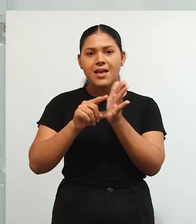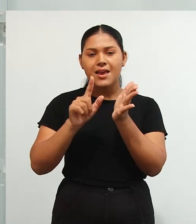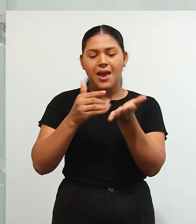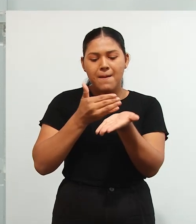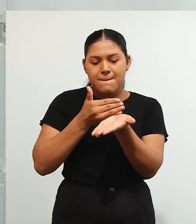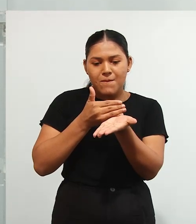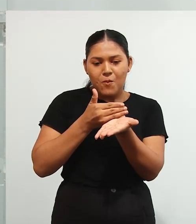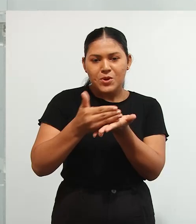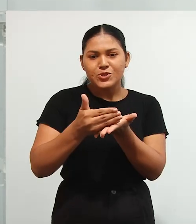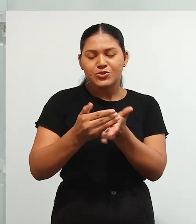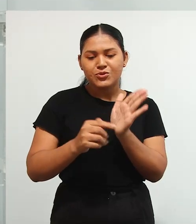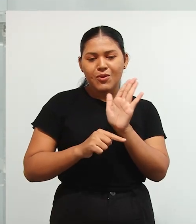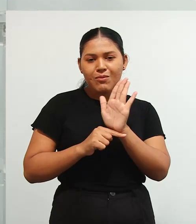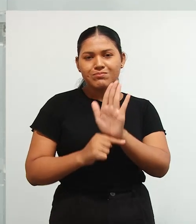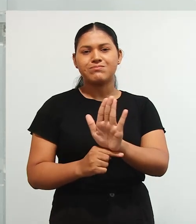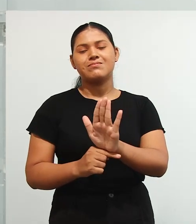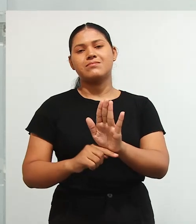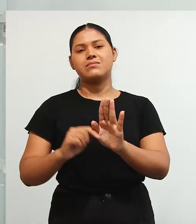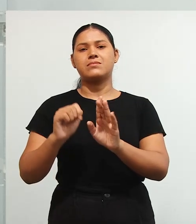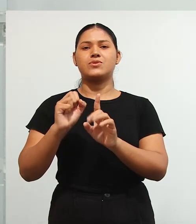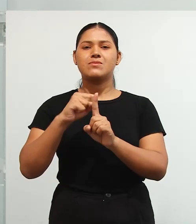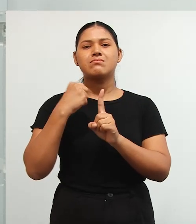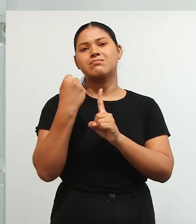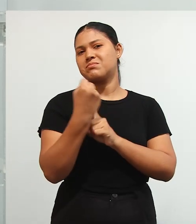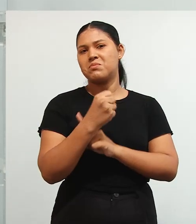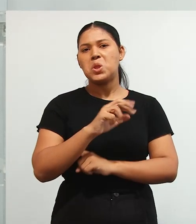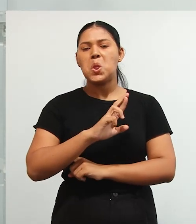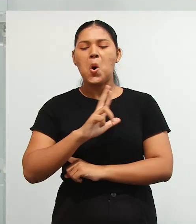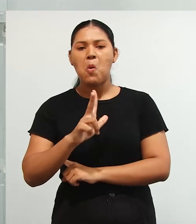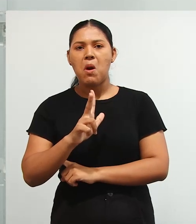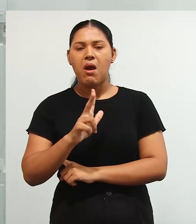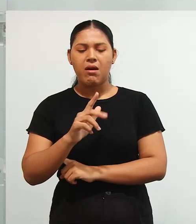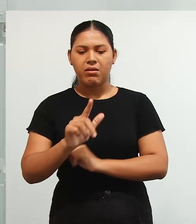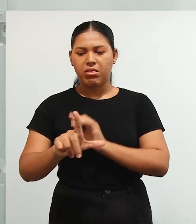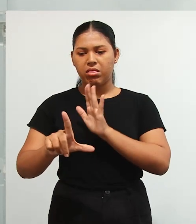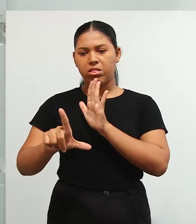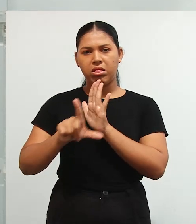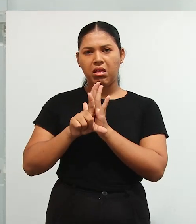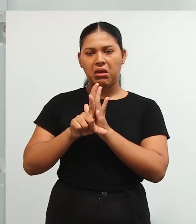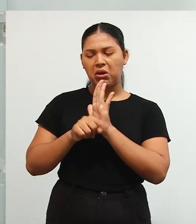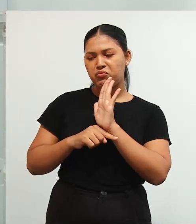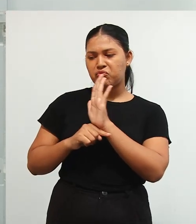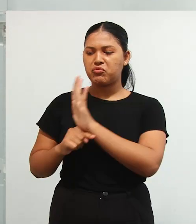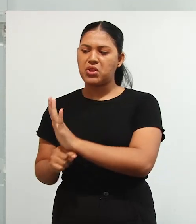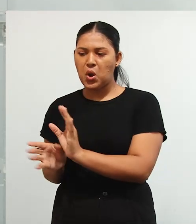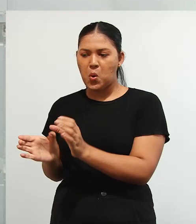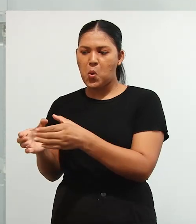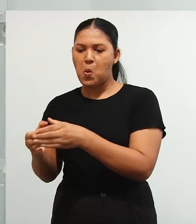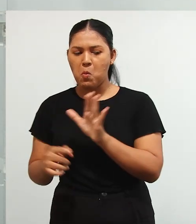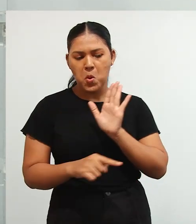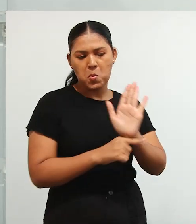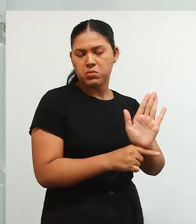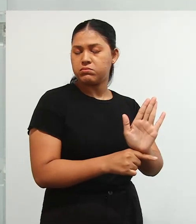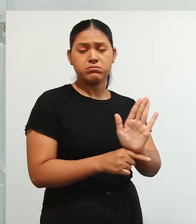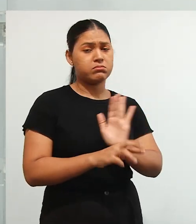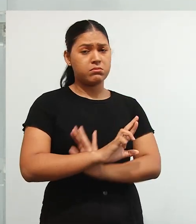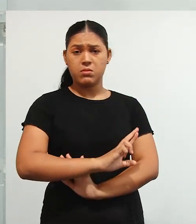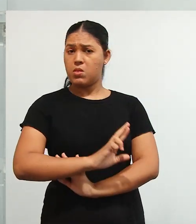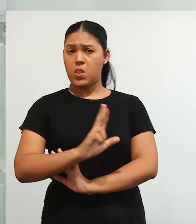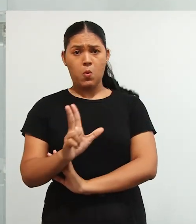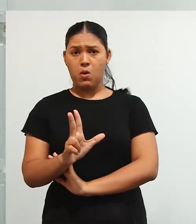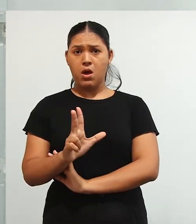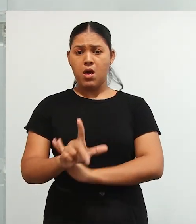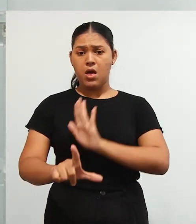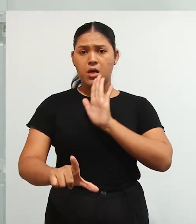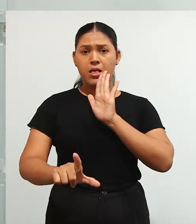princípios da lei, e é para a sociedade. Então, não é para este grupo fazer e aquele outro grupo não fazer, este grupo